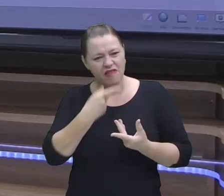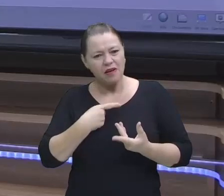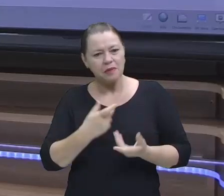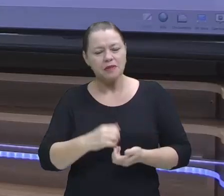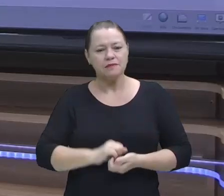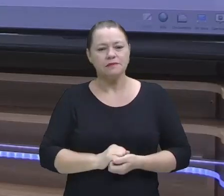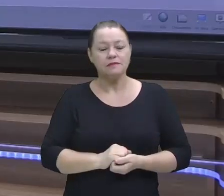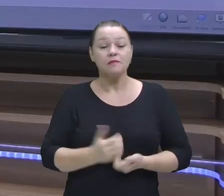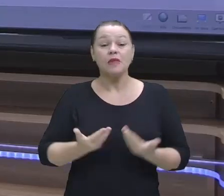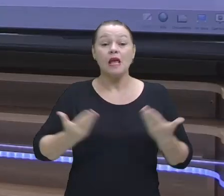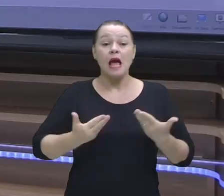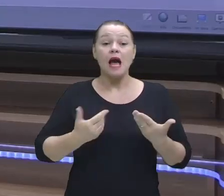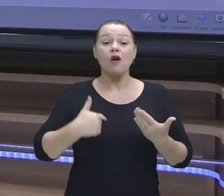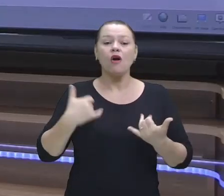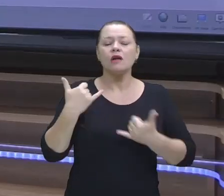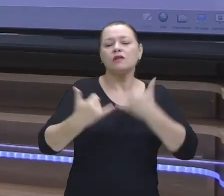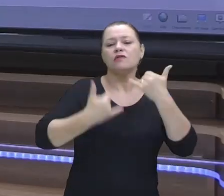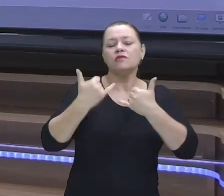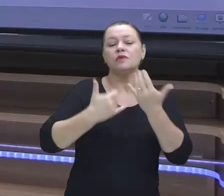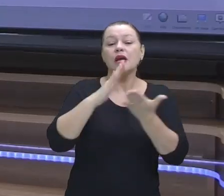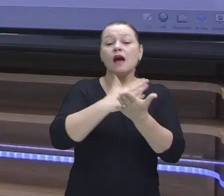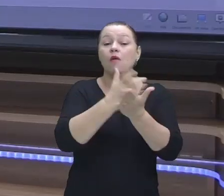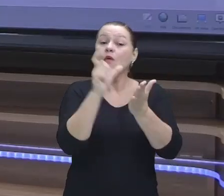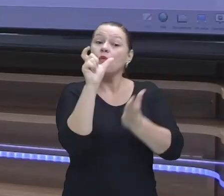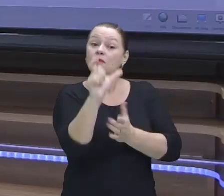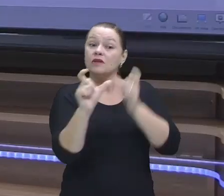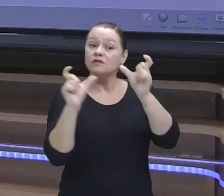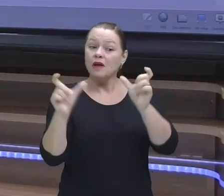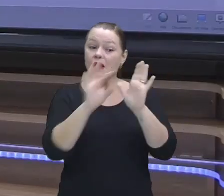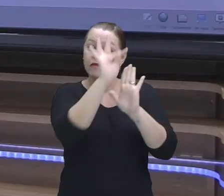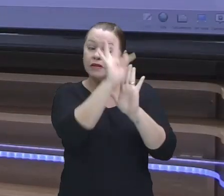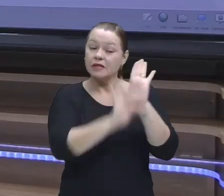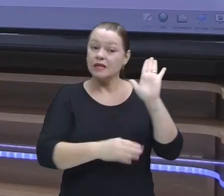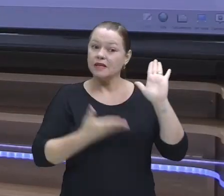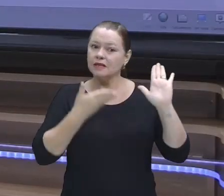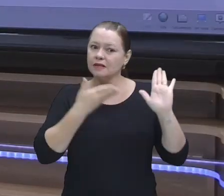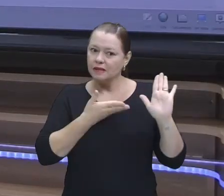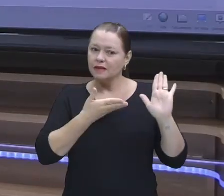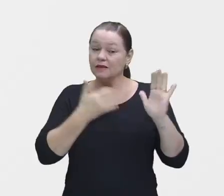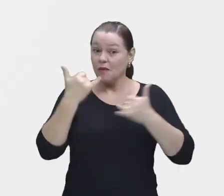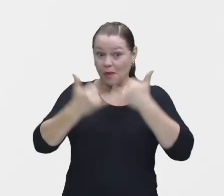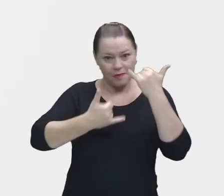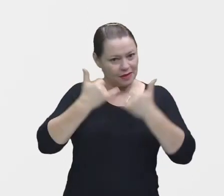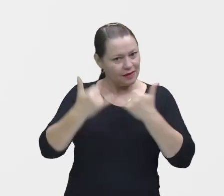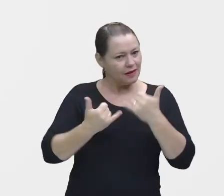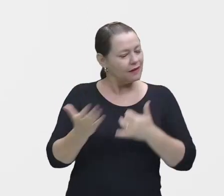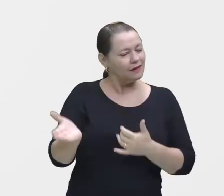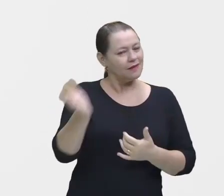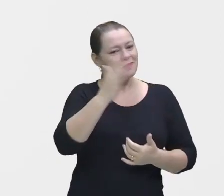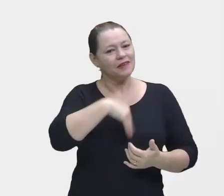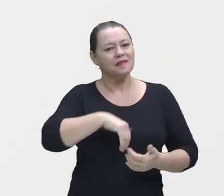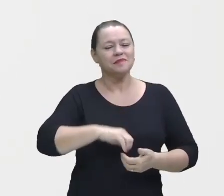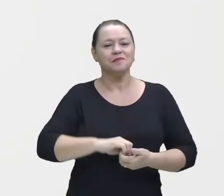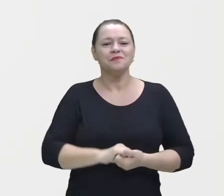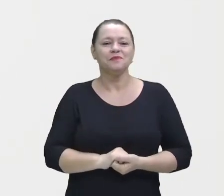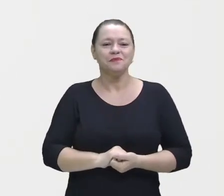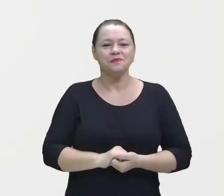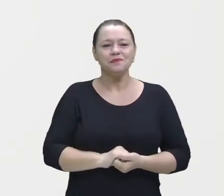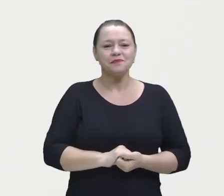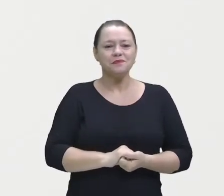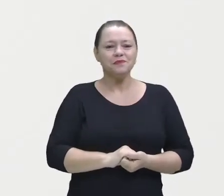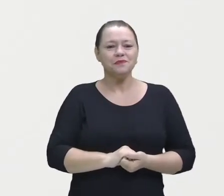com algumas palavras desse texto que nós acabamos de ler. Vou explicar o jogo para vocês. Vem comigo.